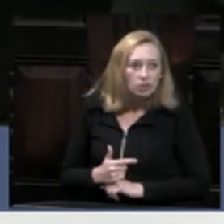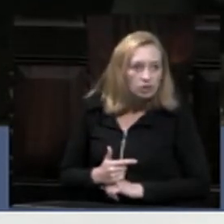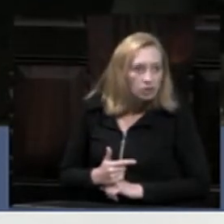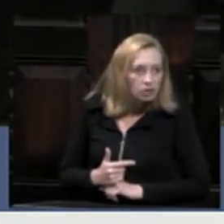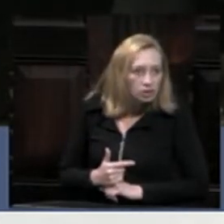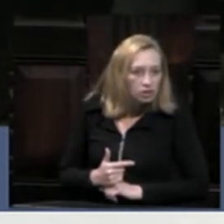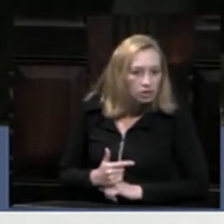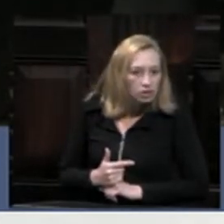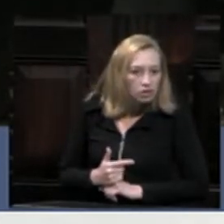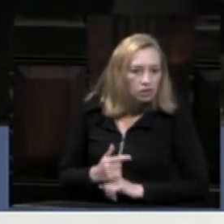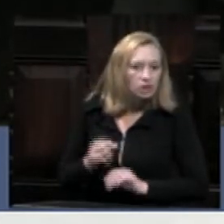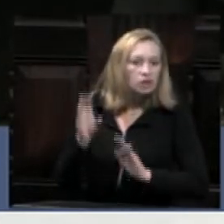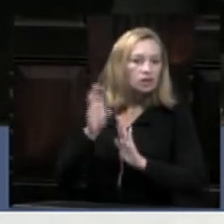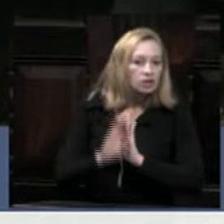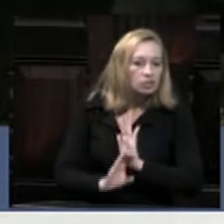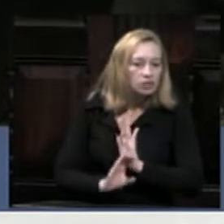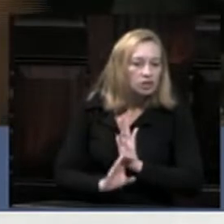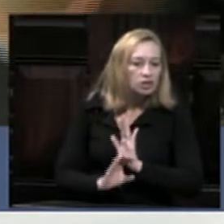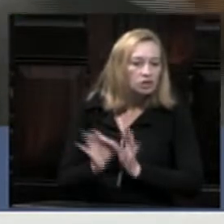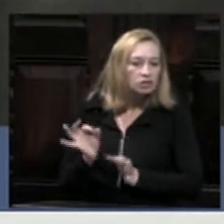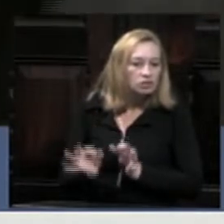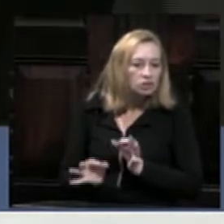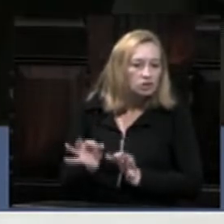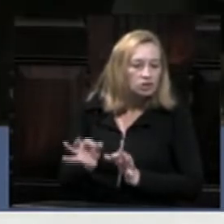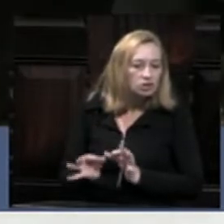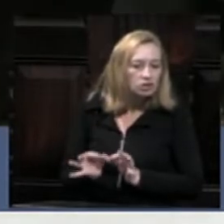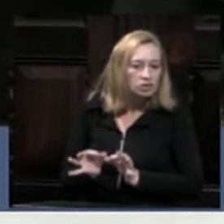a emenda modificativa